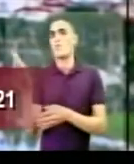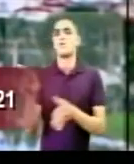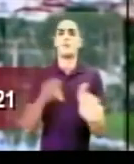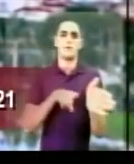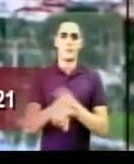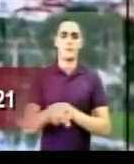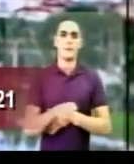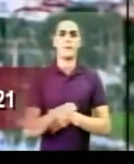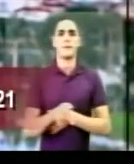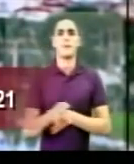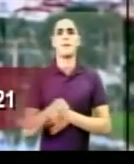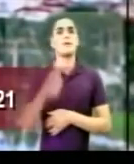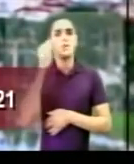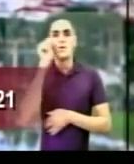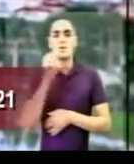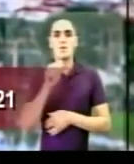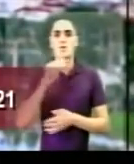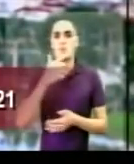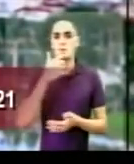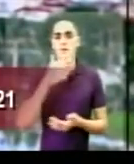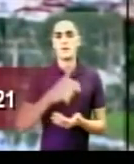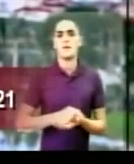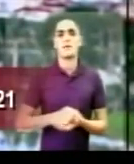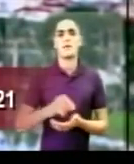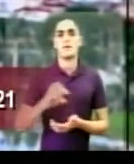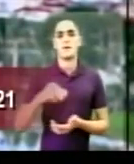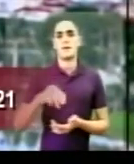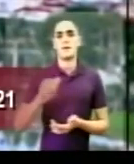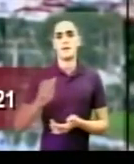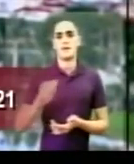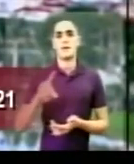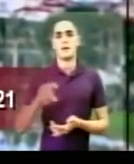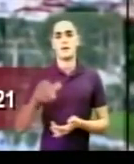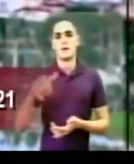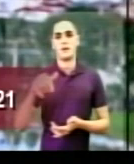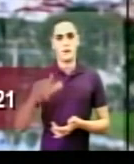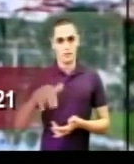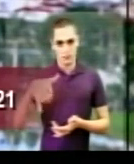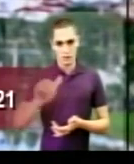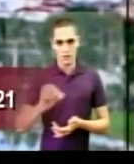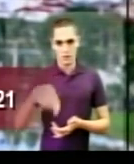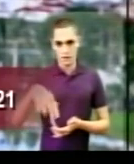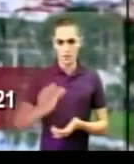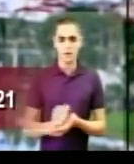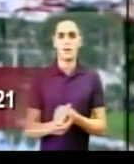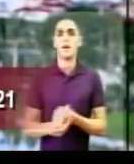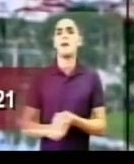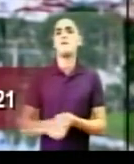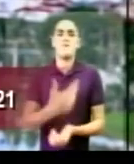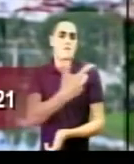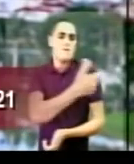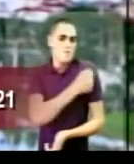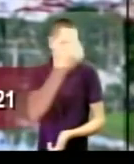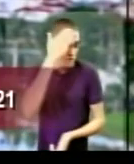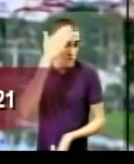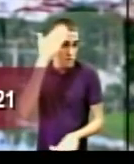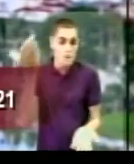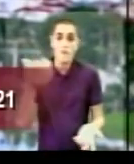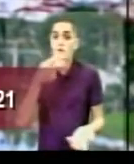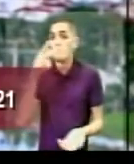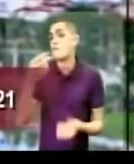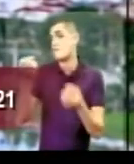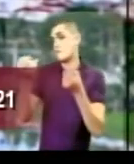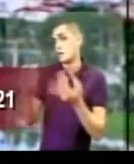da repórter Madeline Boer, também da Rádio CBN, quer saber sobre vacina. Ela diz que as vacinas da Oxford que chegaram ao